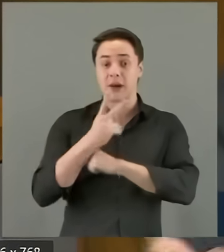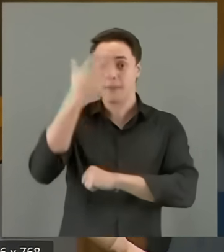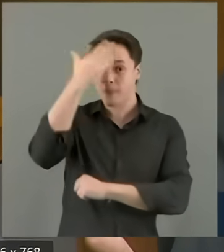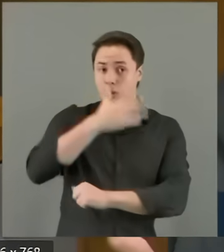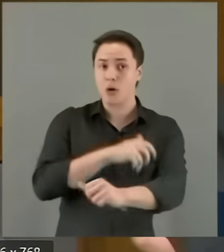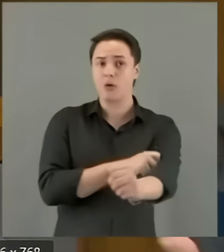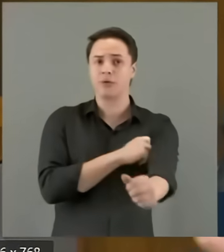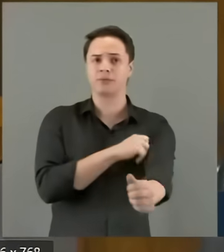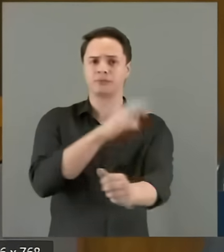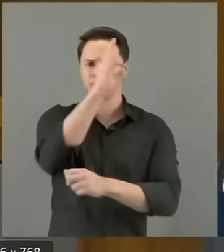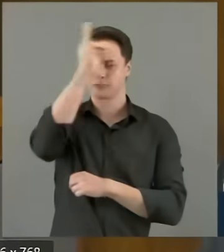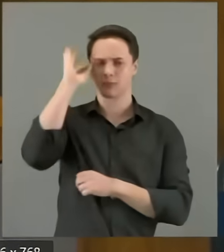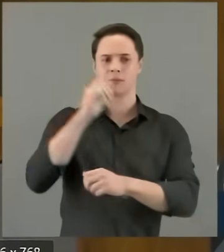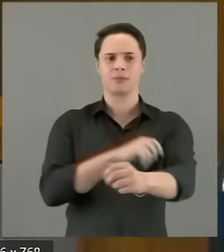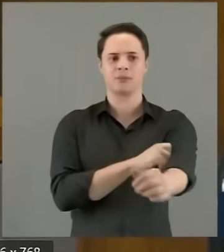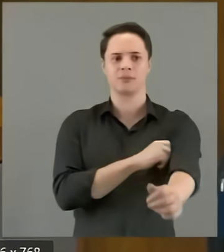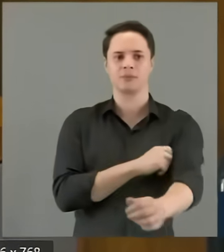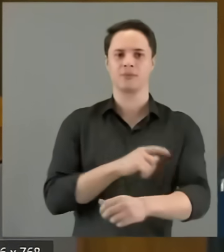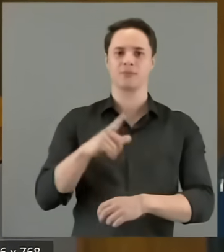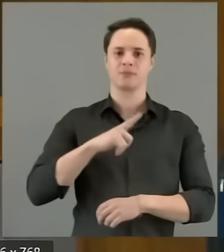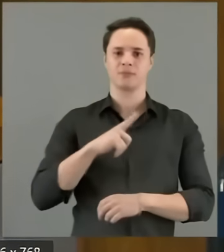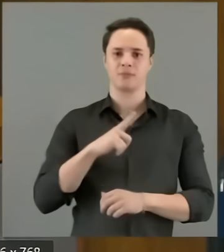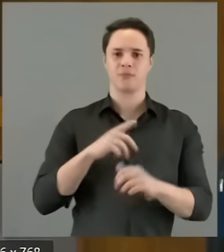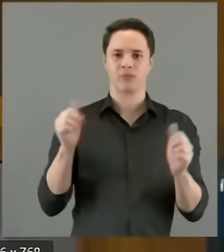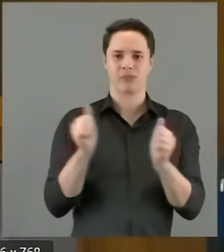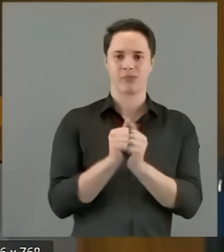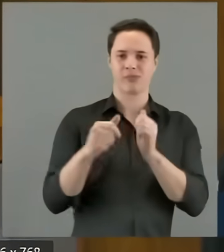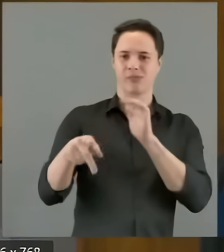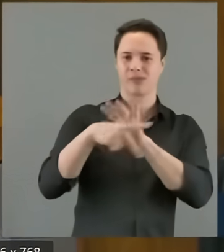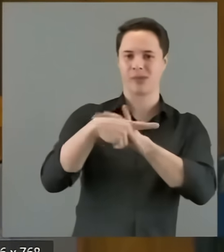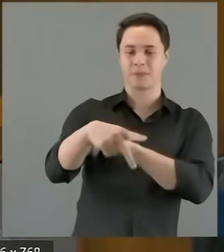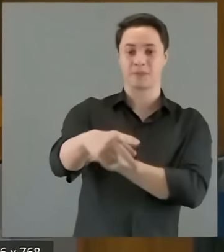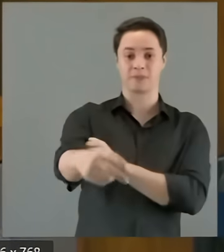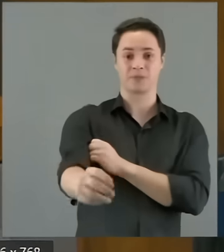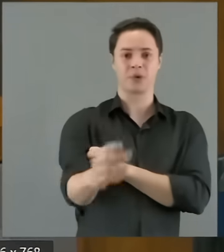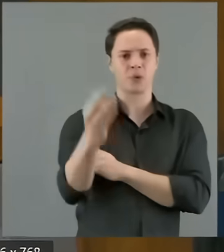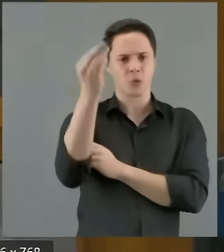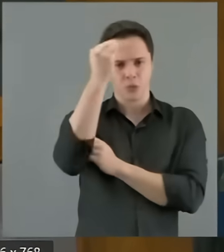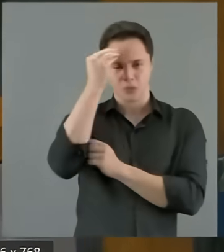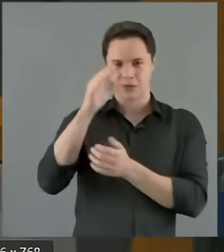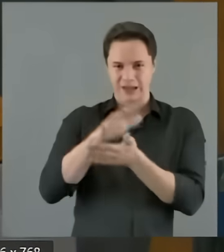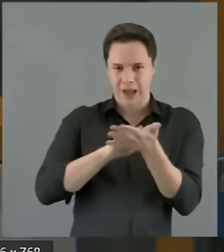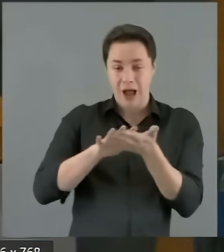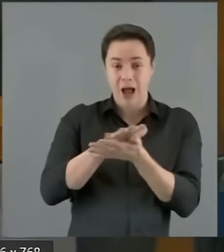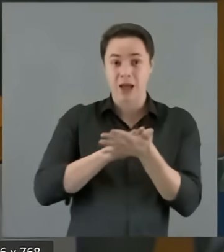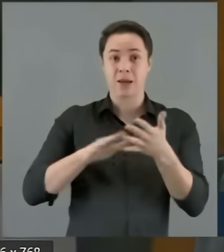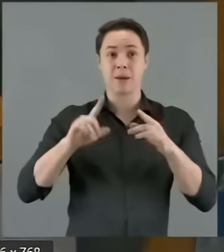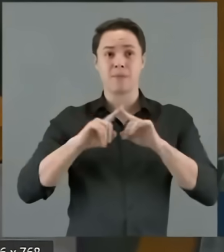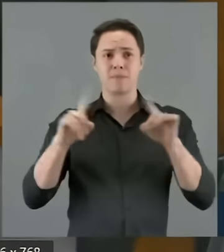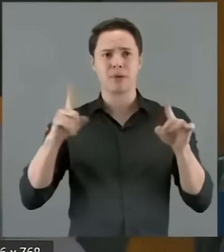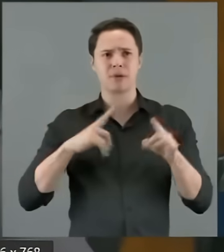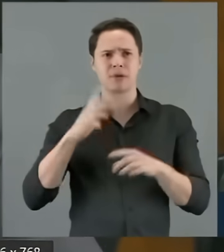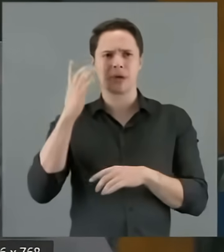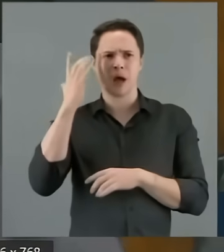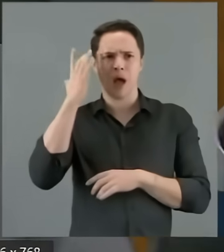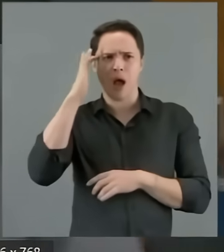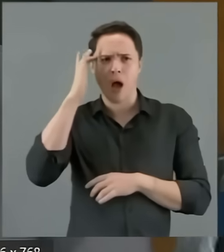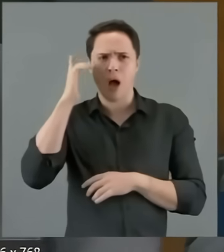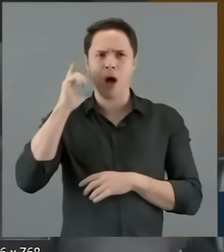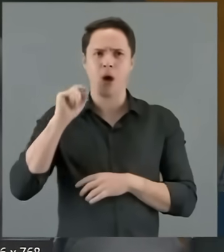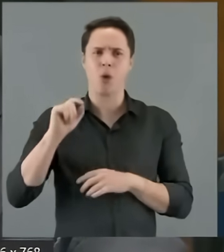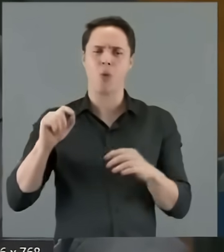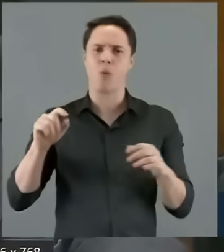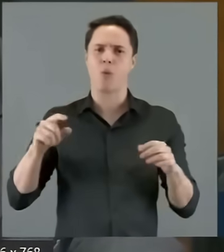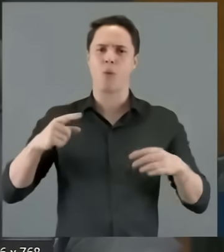ou serem assacados por sua culpa. Agora, por favor, gente, não é possível que toda reunião a gente escute